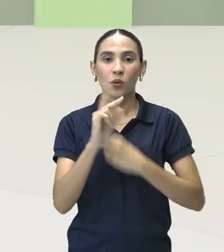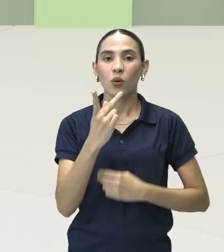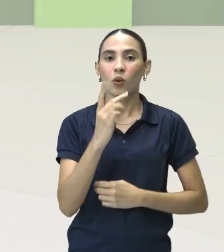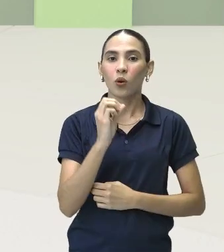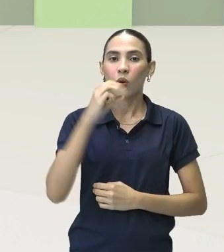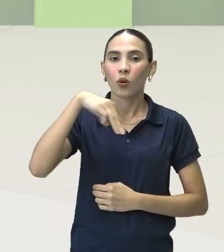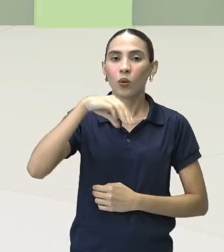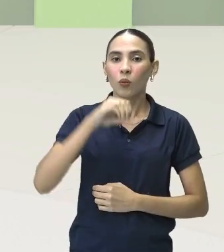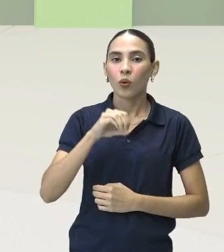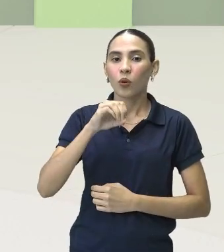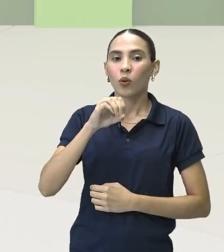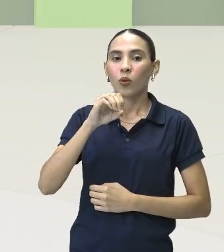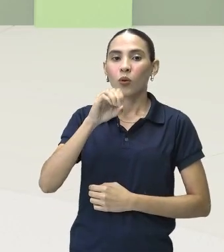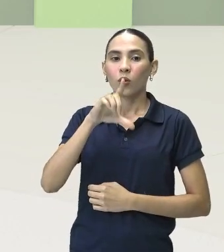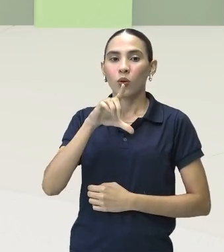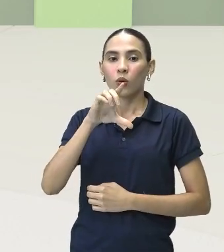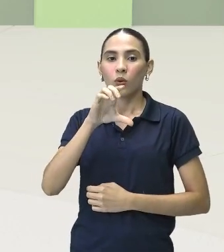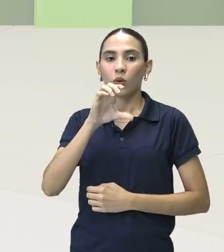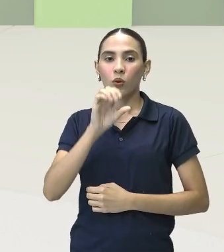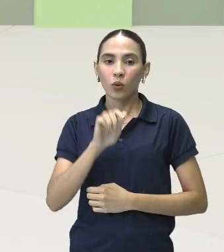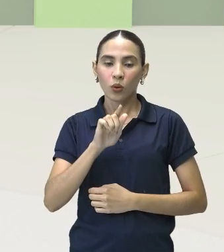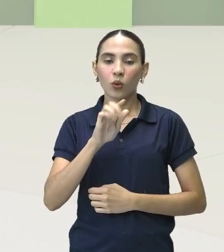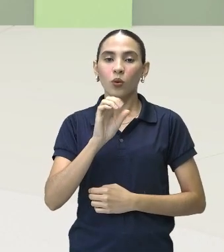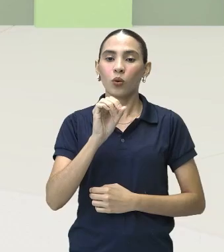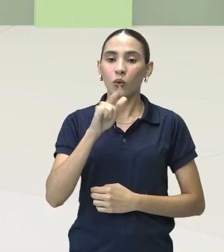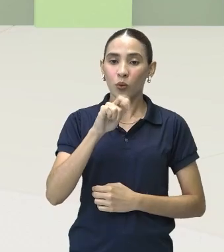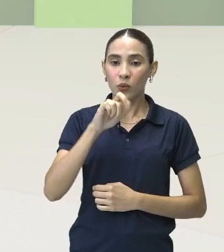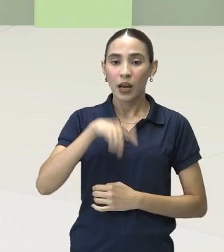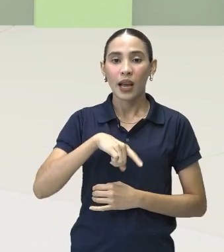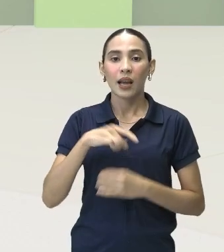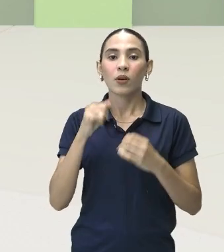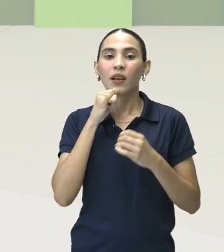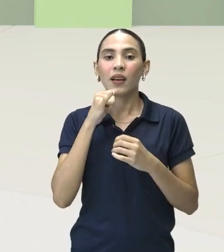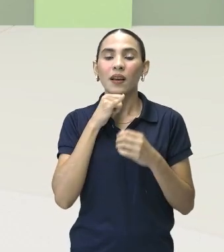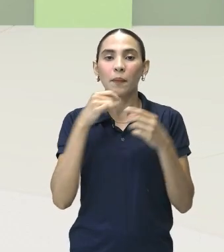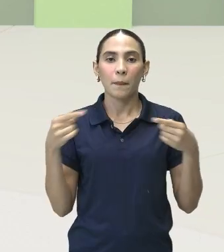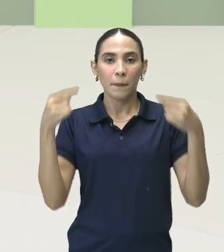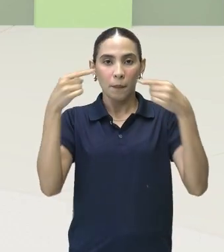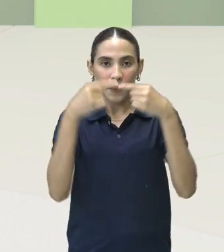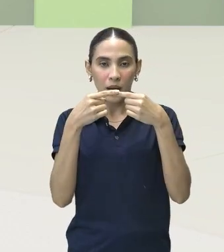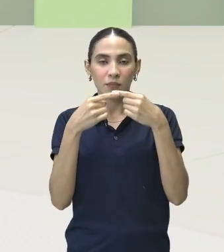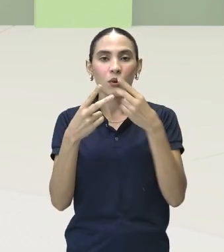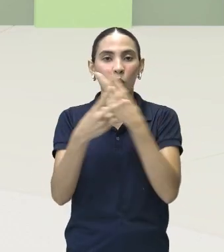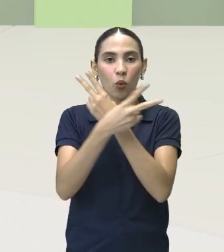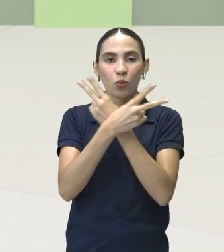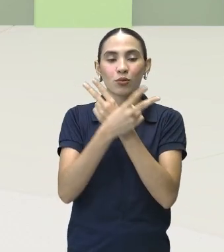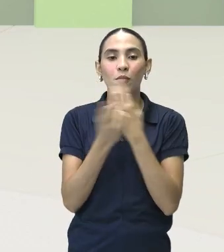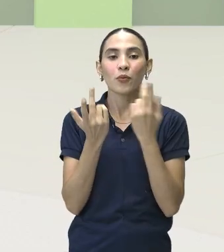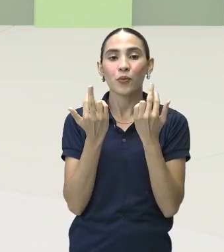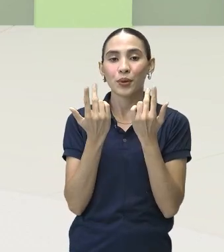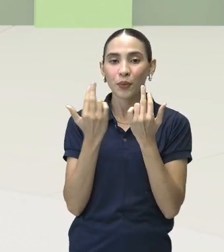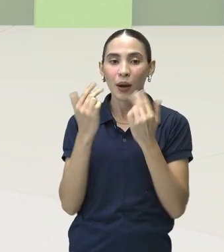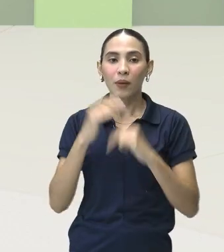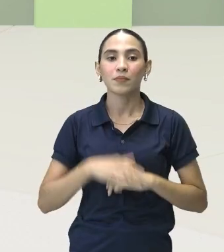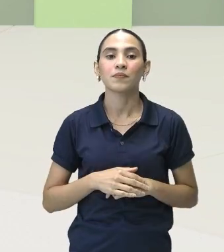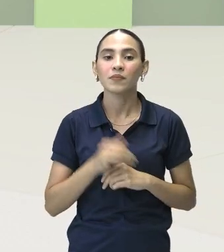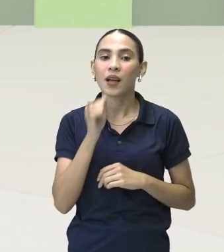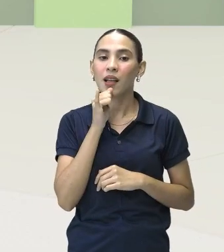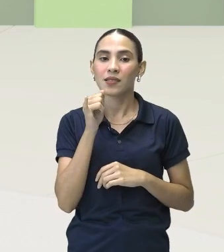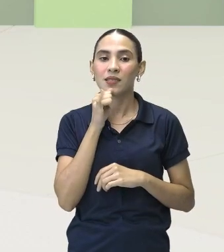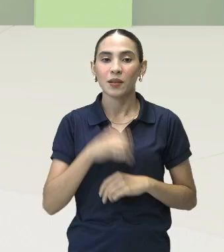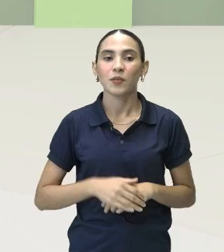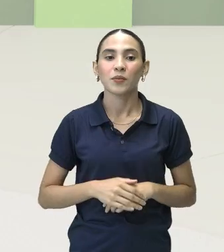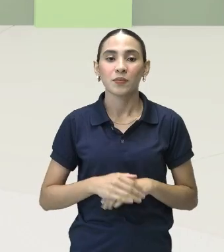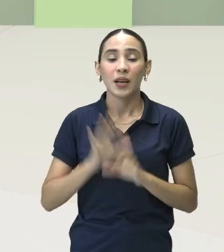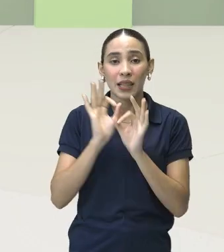homólogos. Então, os cromossomos homólogos, eles são pares de cromossomos iguais em forma